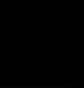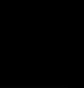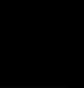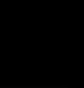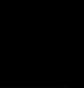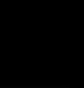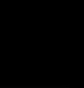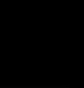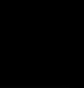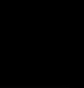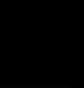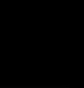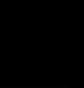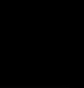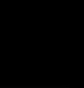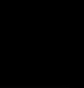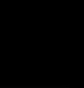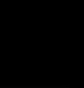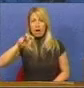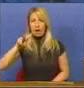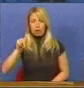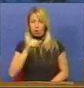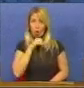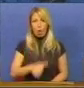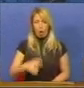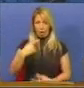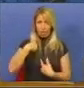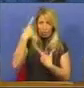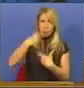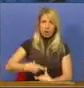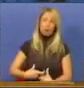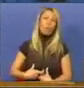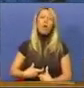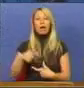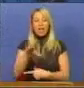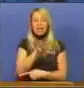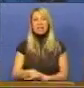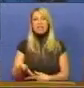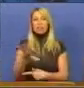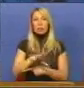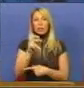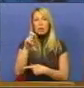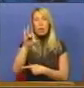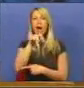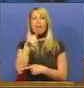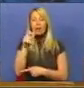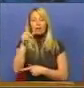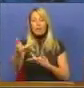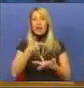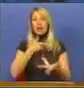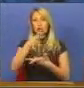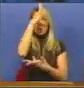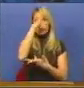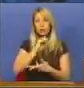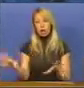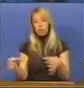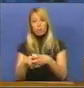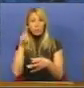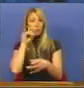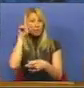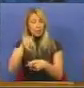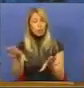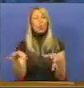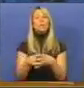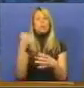deputado Marques Júnior concordará comigo que, neste caso do Alfeite e das relações do Ministério com a Comissão de Defesa e da Comissão de